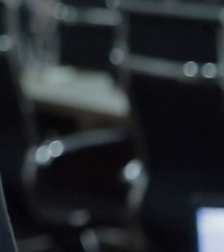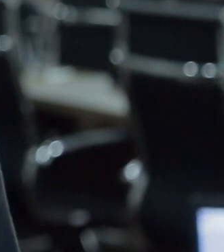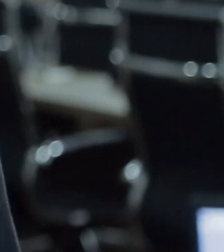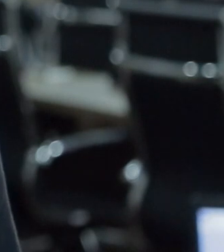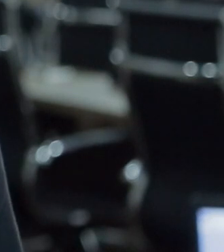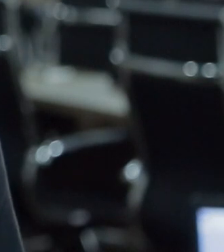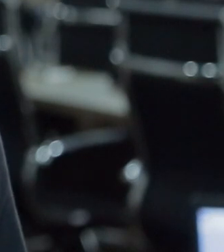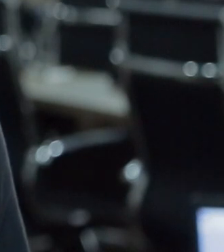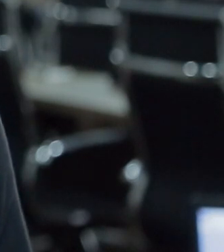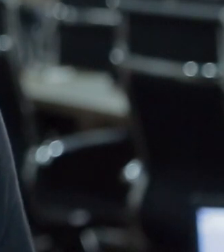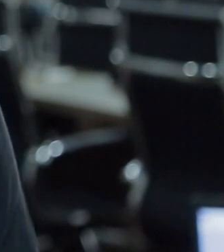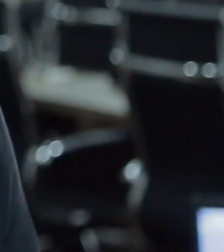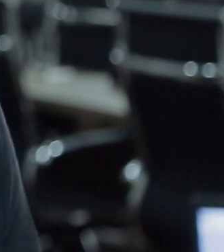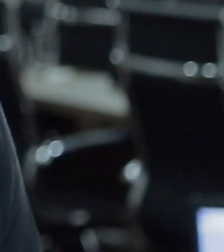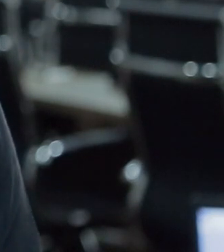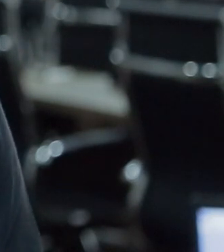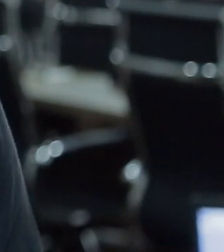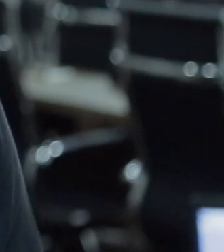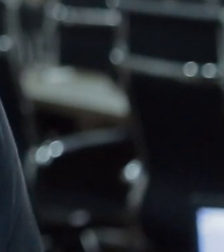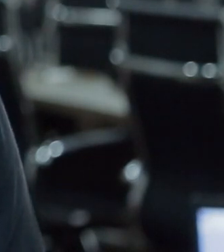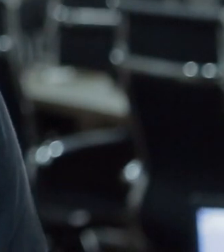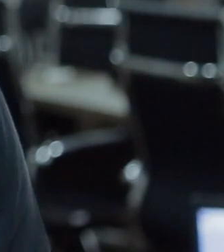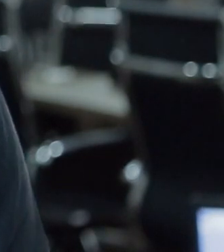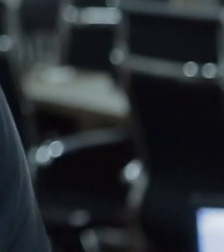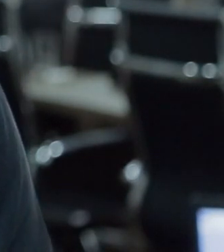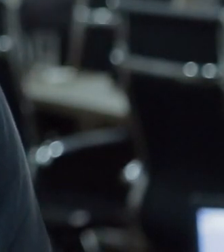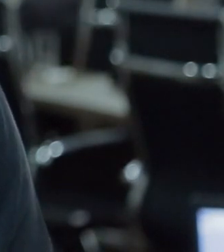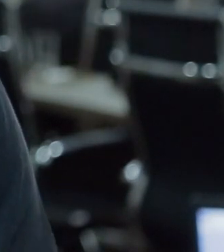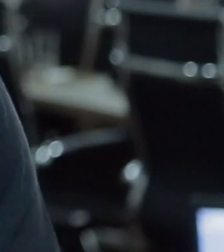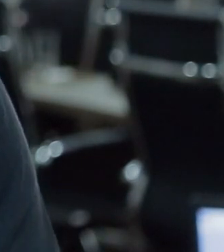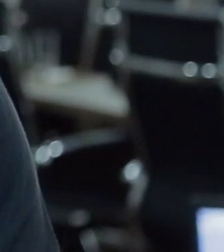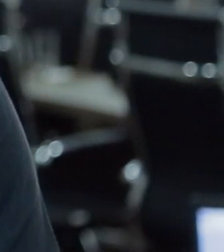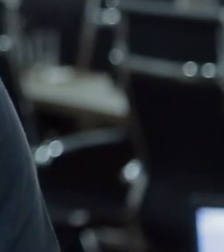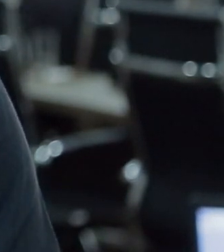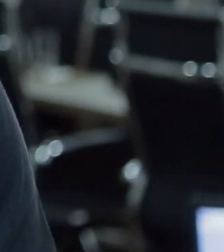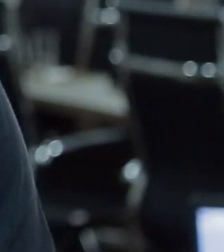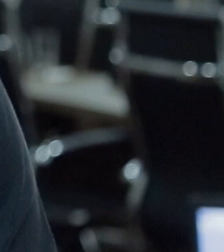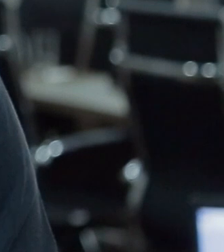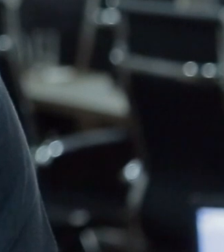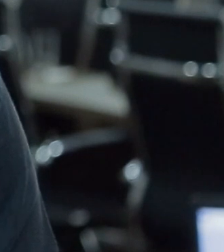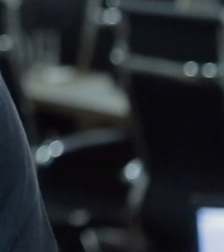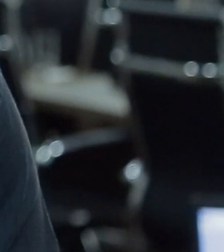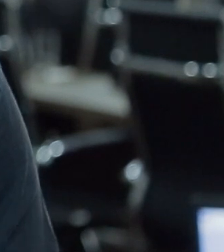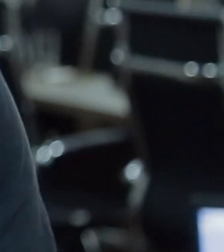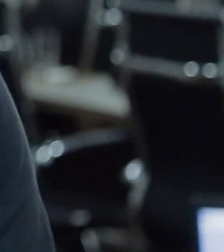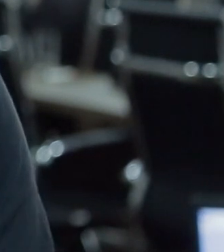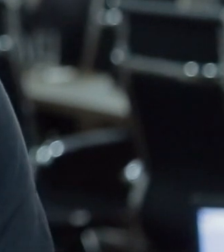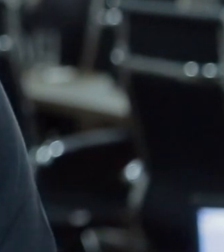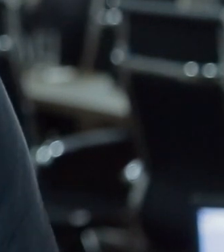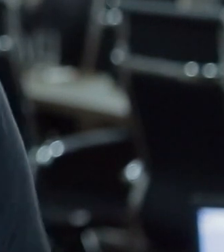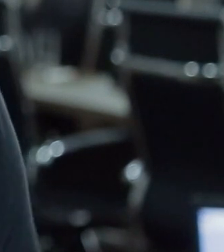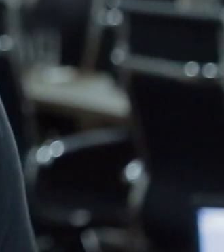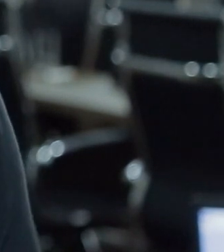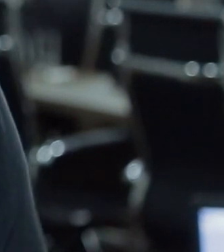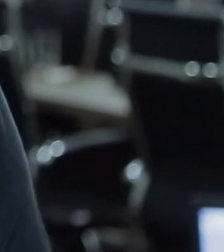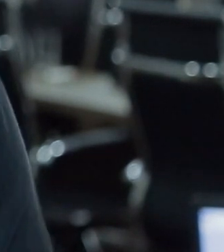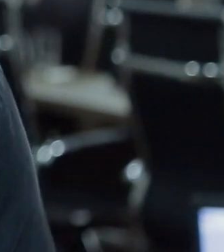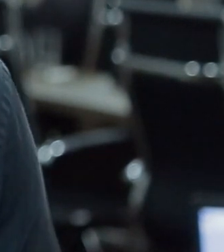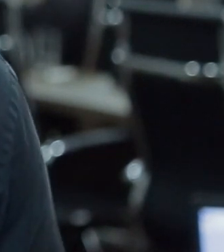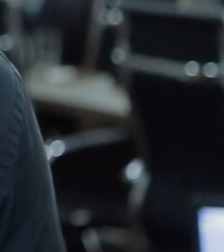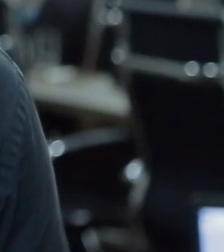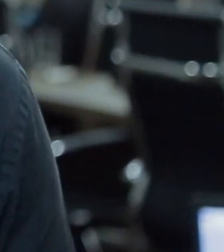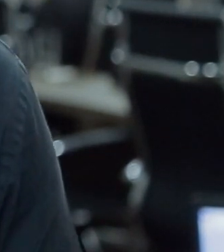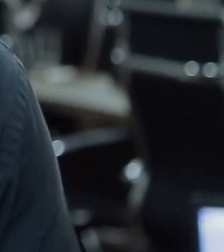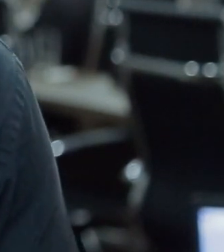o vereador pedro mariano pediu na tribuna que os vereadores votem a favor do seu projeto que obriga o município a